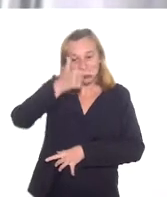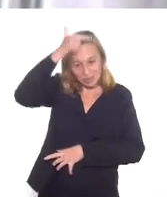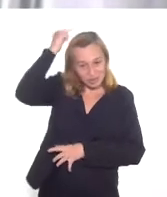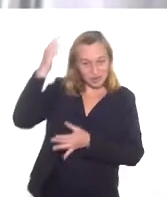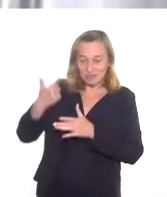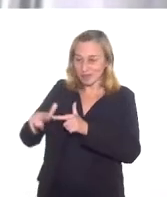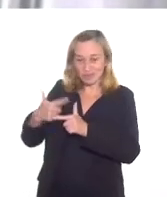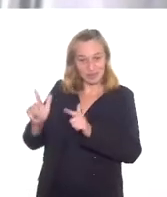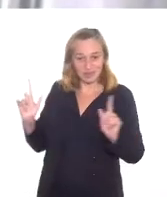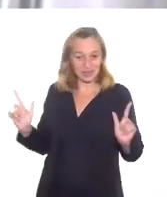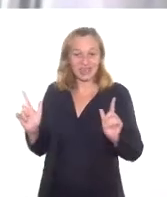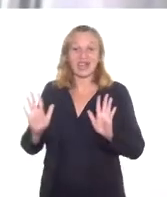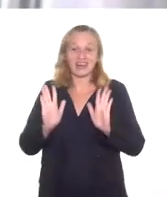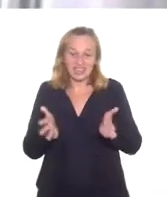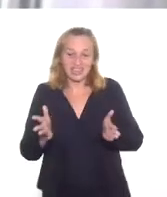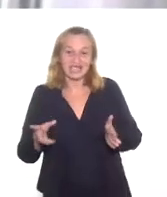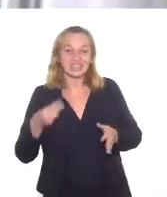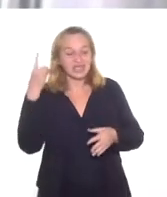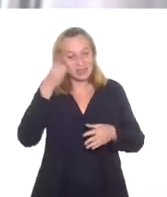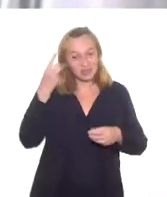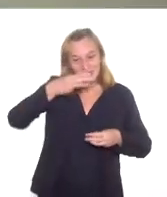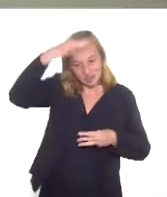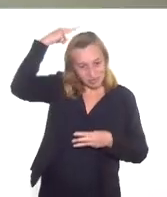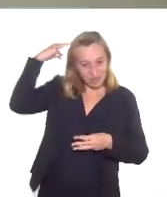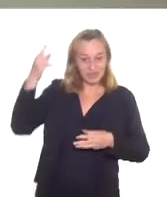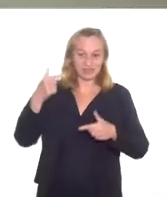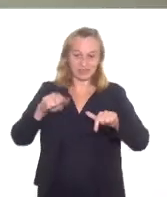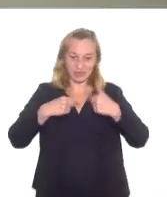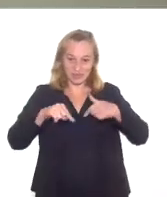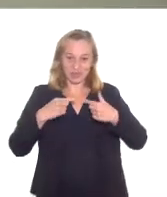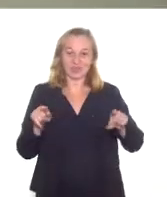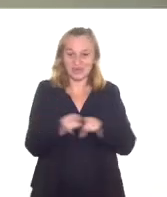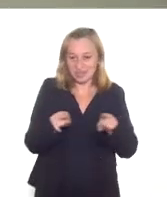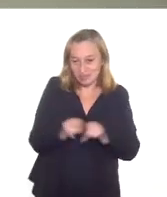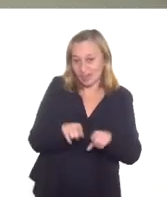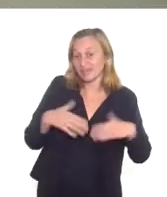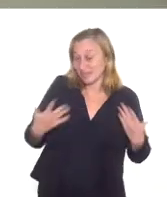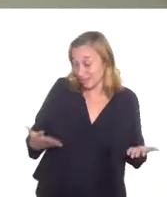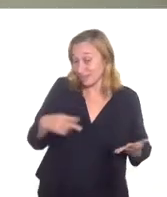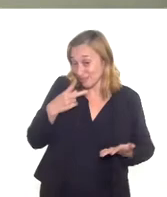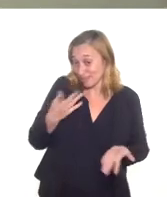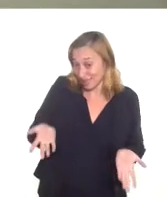seria melhor ter mais dependências e não ter mais compartimentos. Não é certo, compartimento,